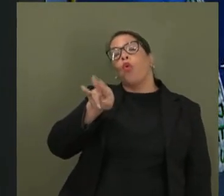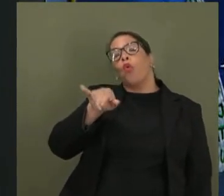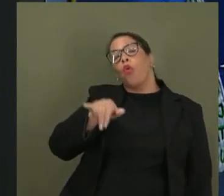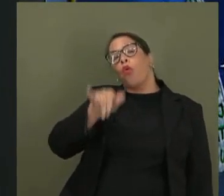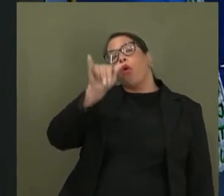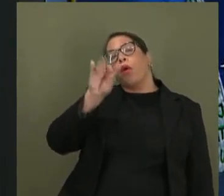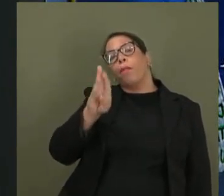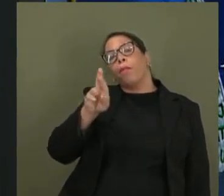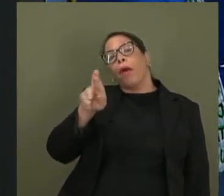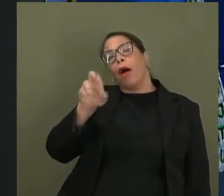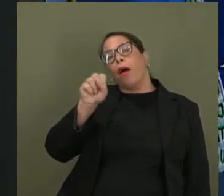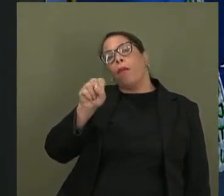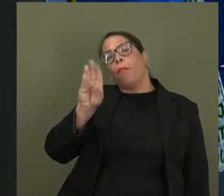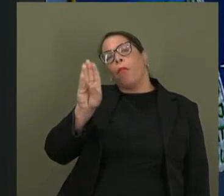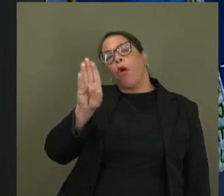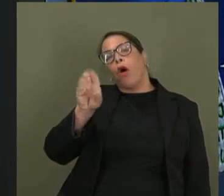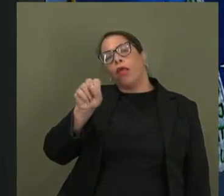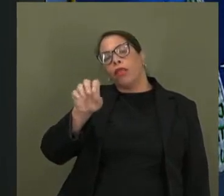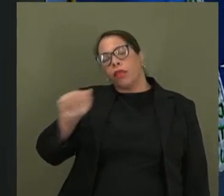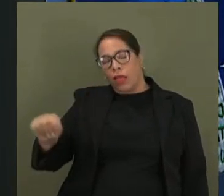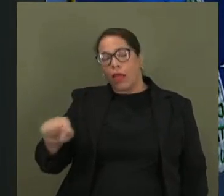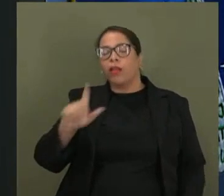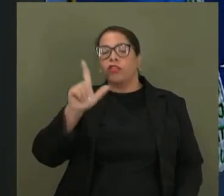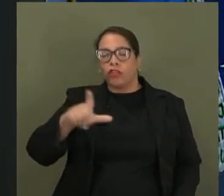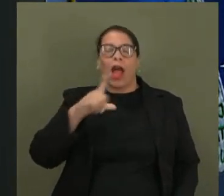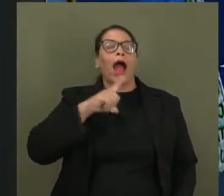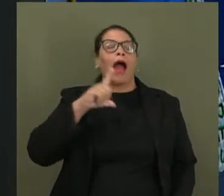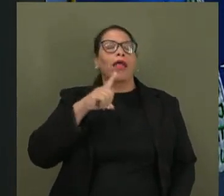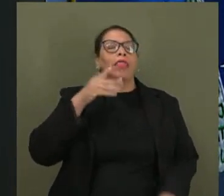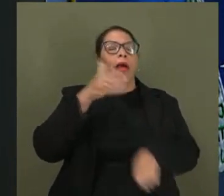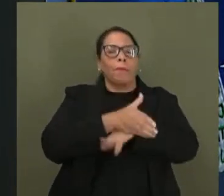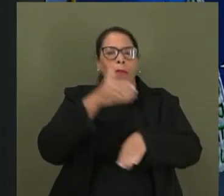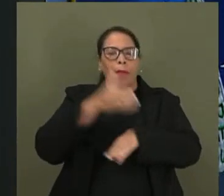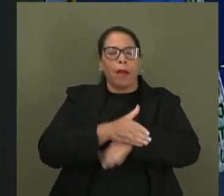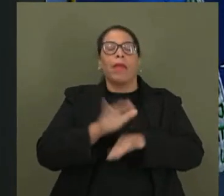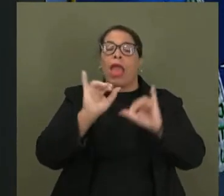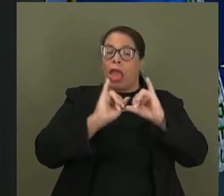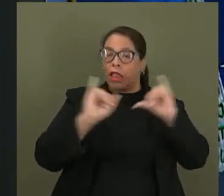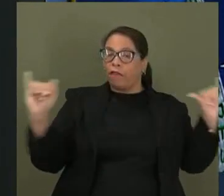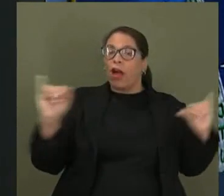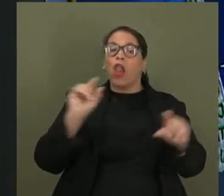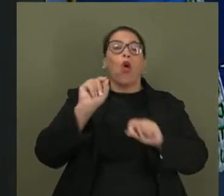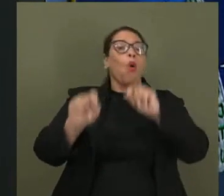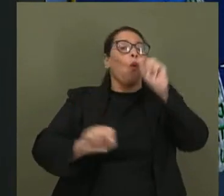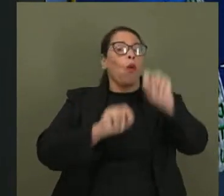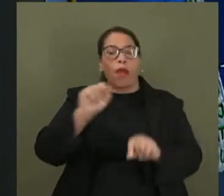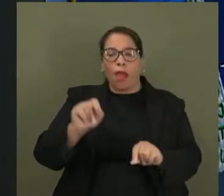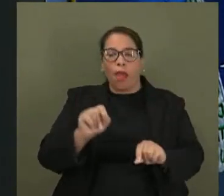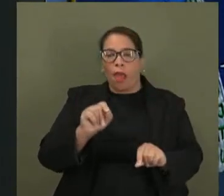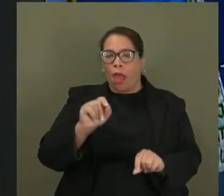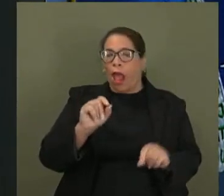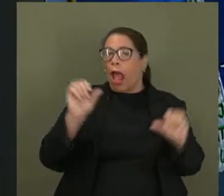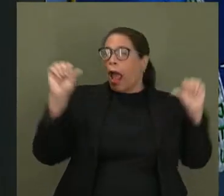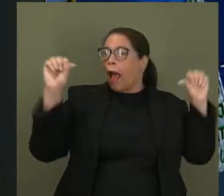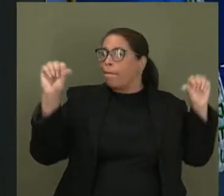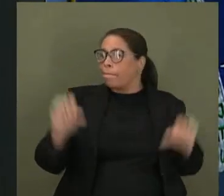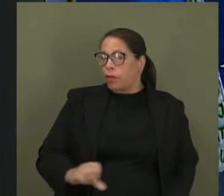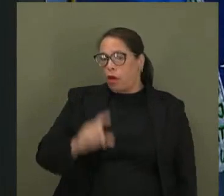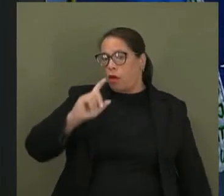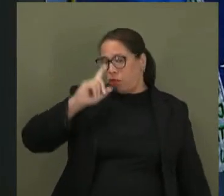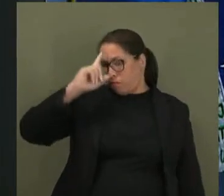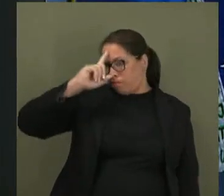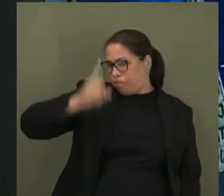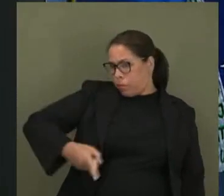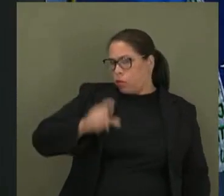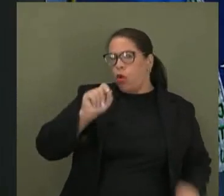que diante de tantas passagens marcantes, afirmou certa vez: a pior ditadura é